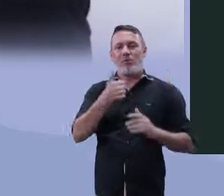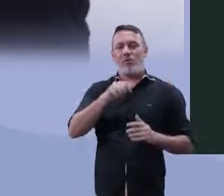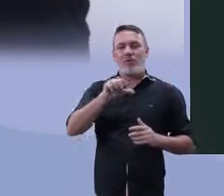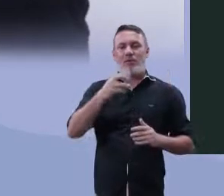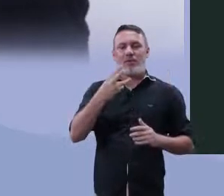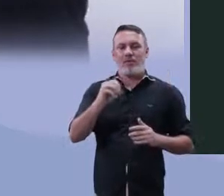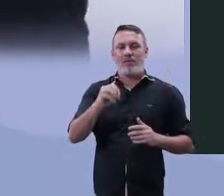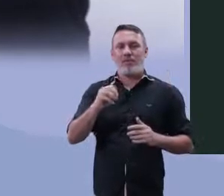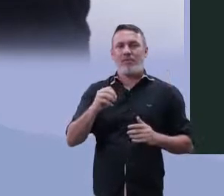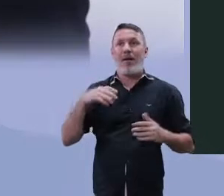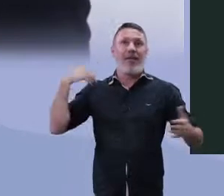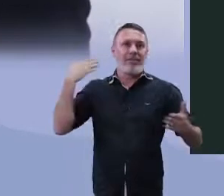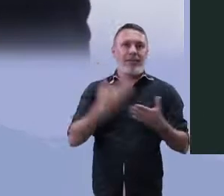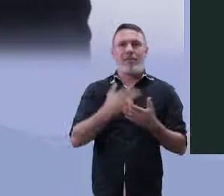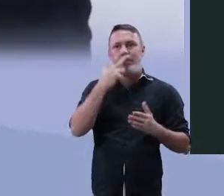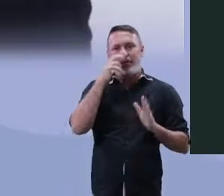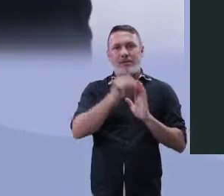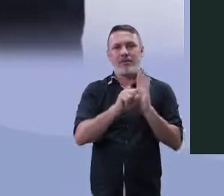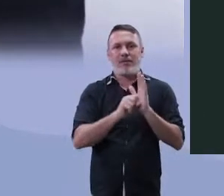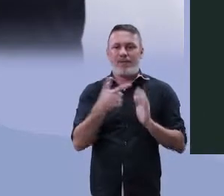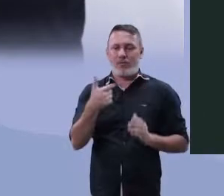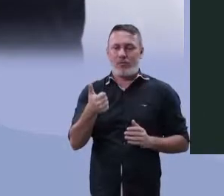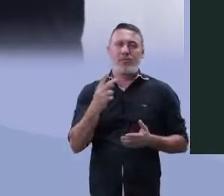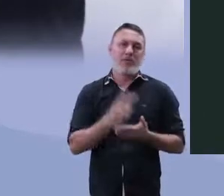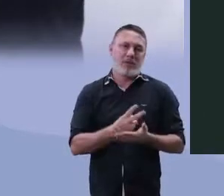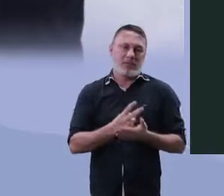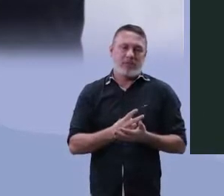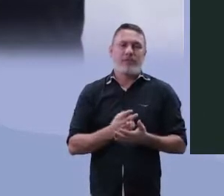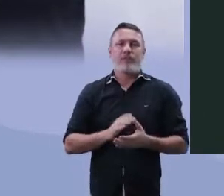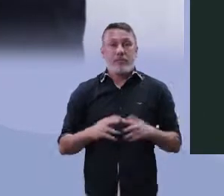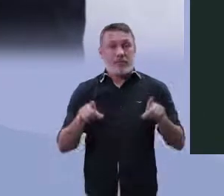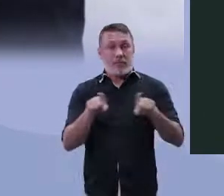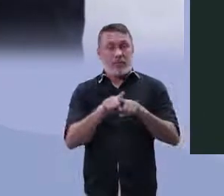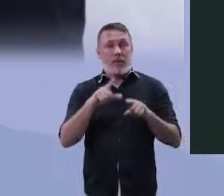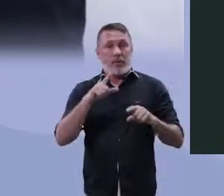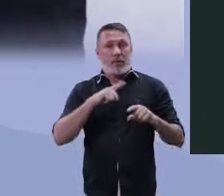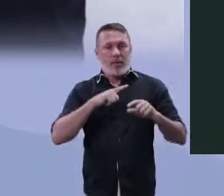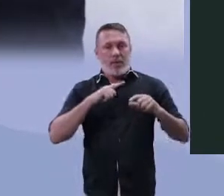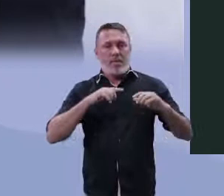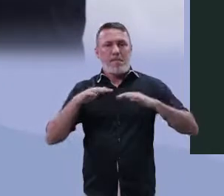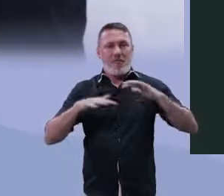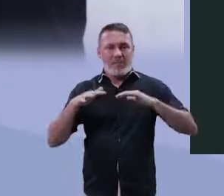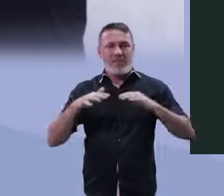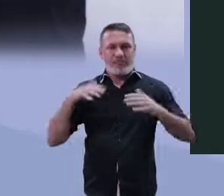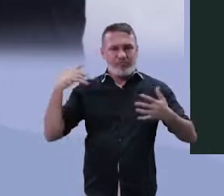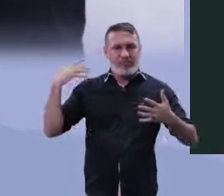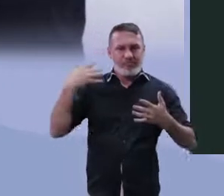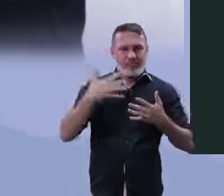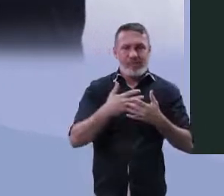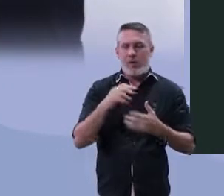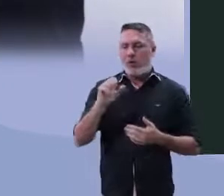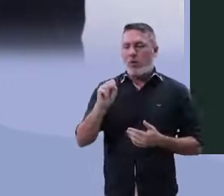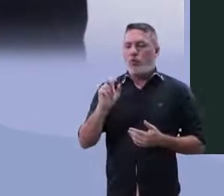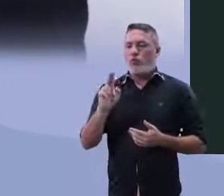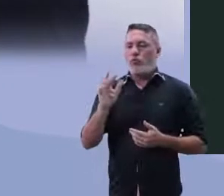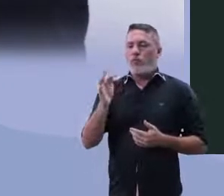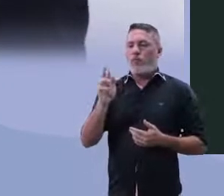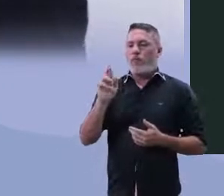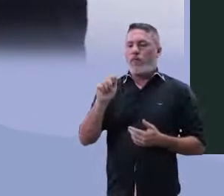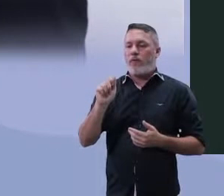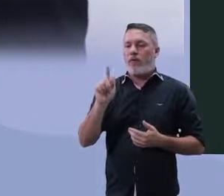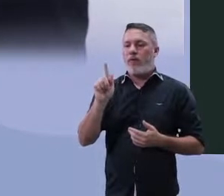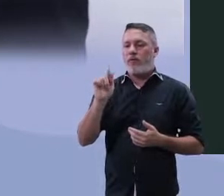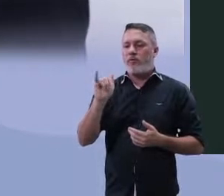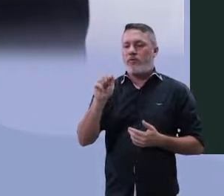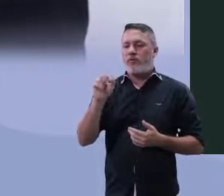tenta reproduzir em pleno século XXI. Então, assim, além do movimento, né, nós falamos do movimento sufragista, e